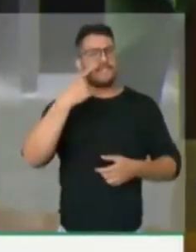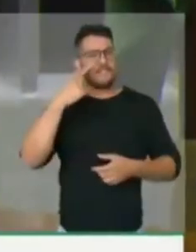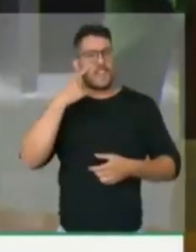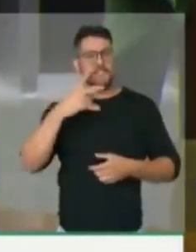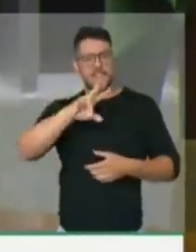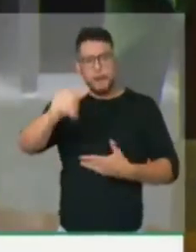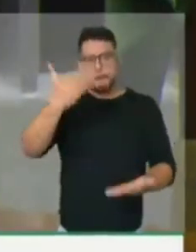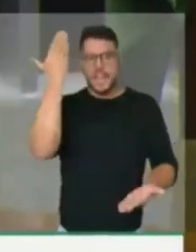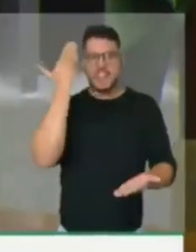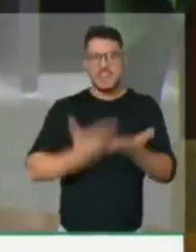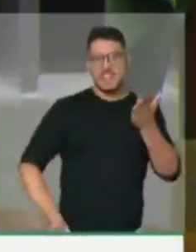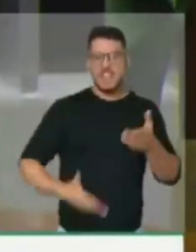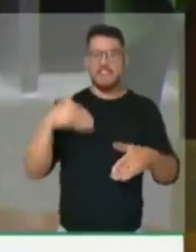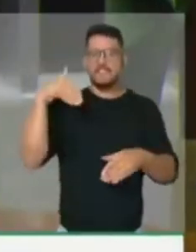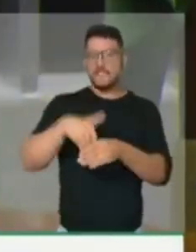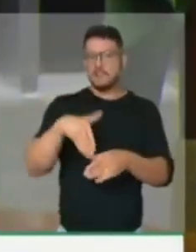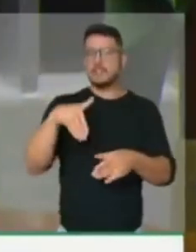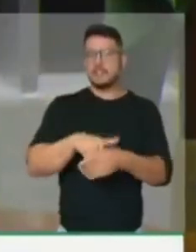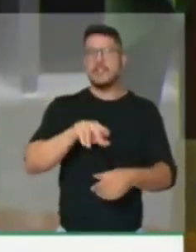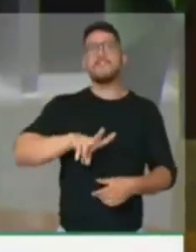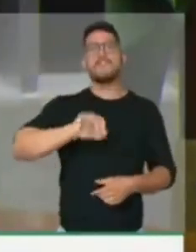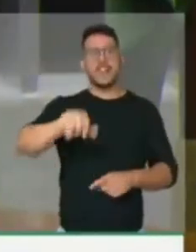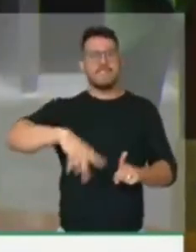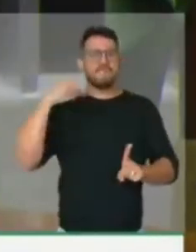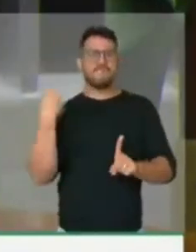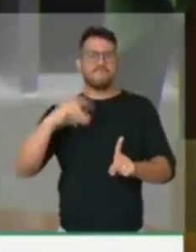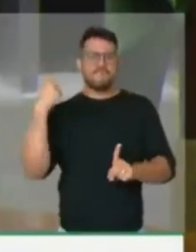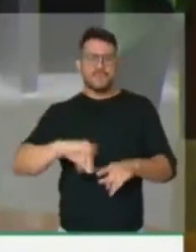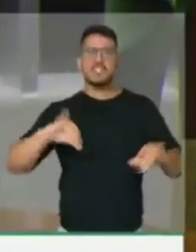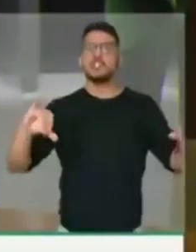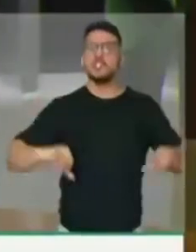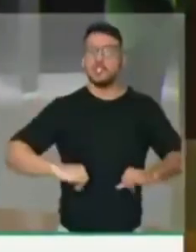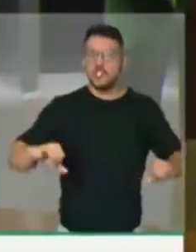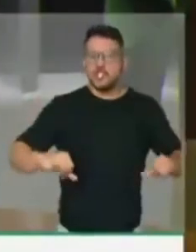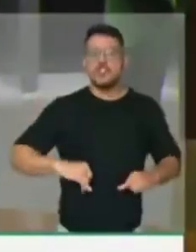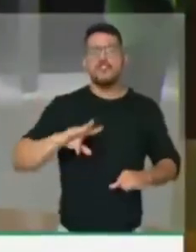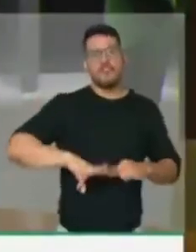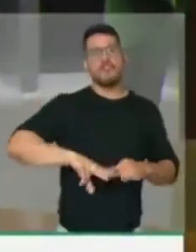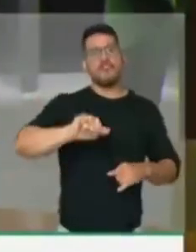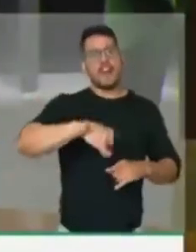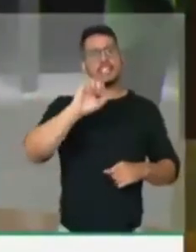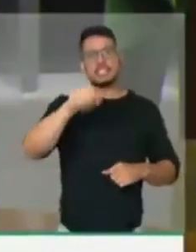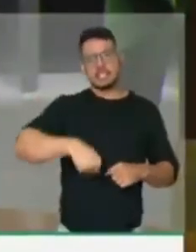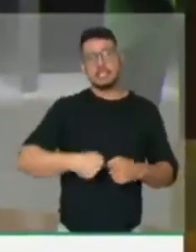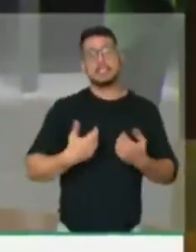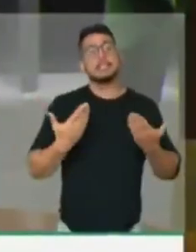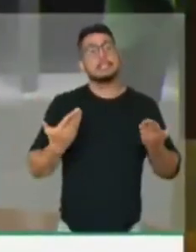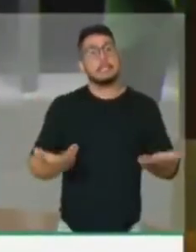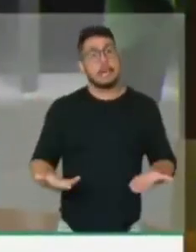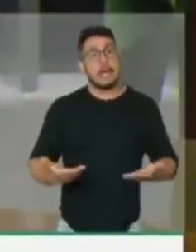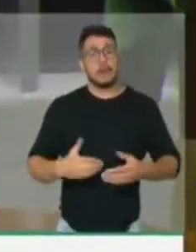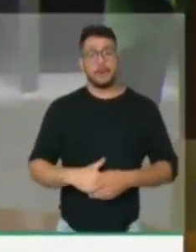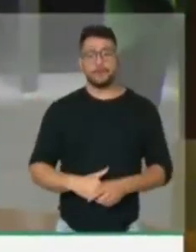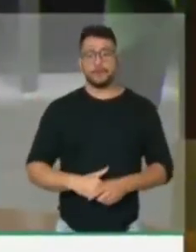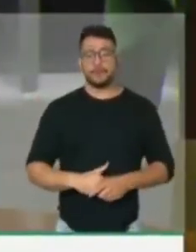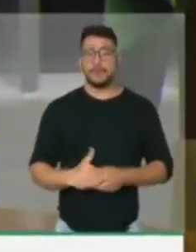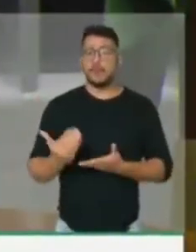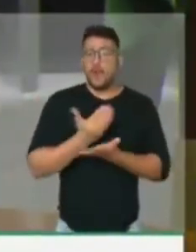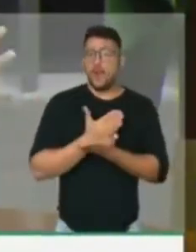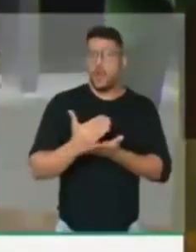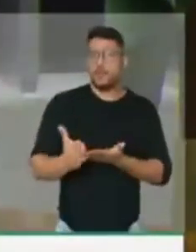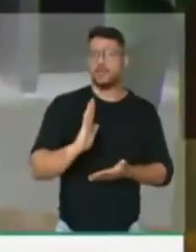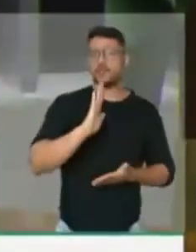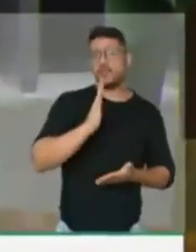vem, vai tomar uma lapada, um couro, uma coça, que vai perder até o rumo de casa. E já ciente disso, começa a arrumar as